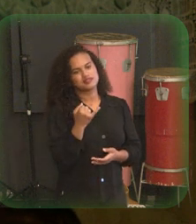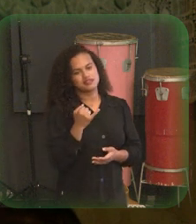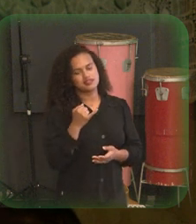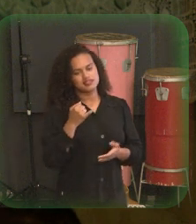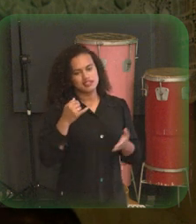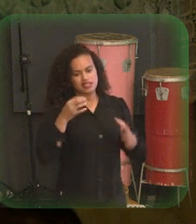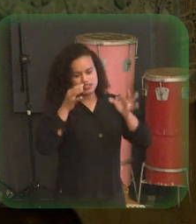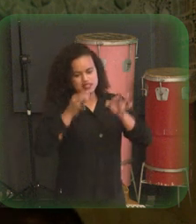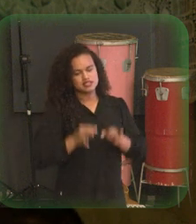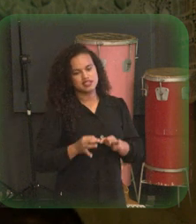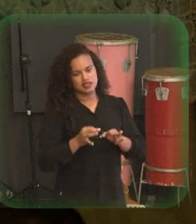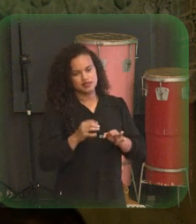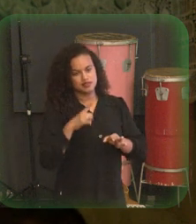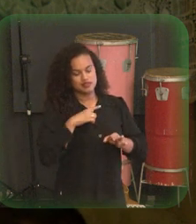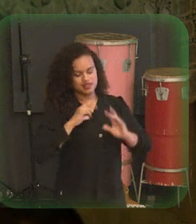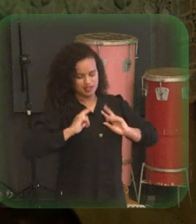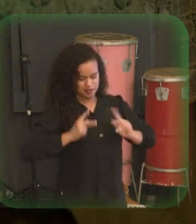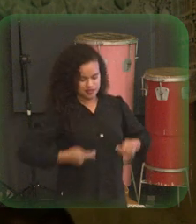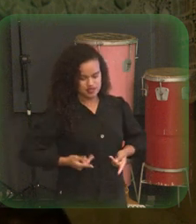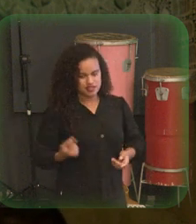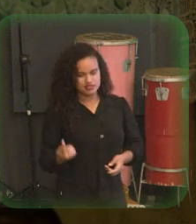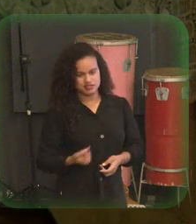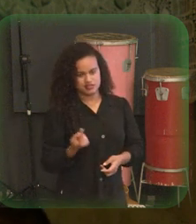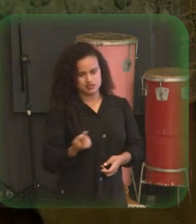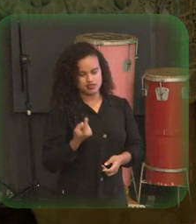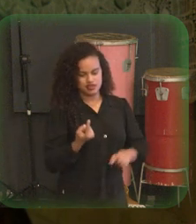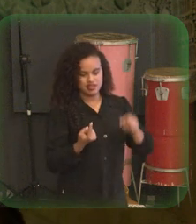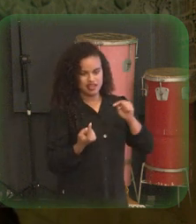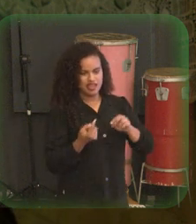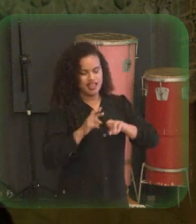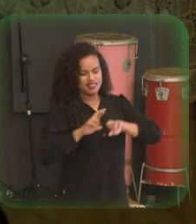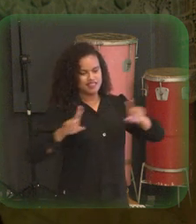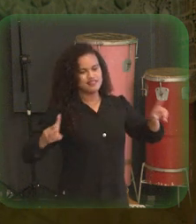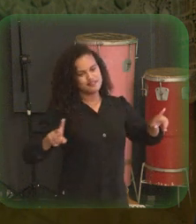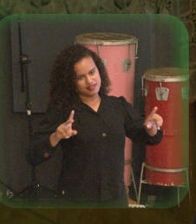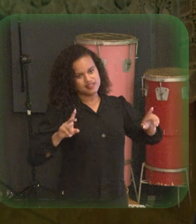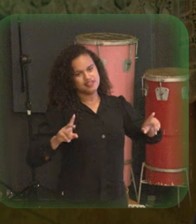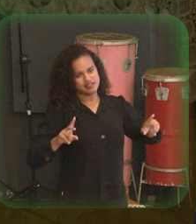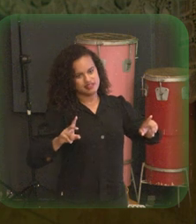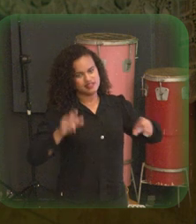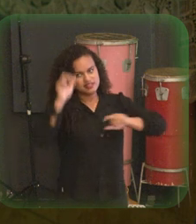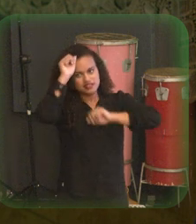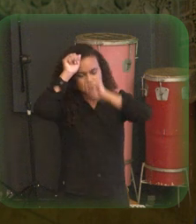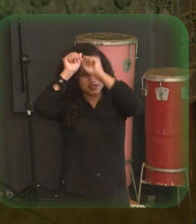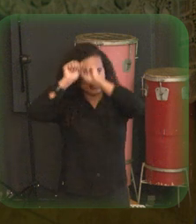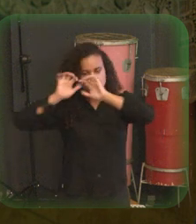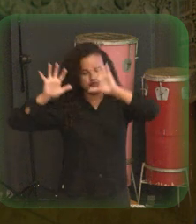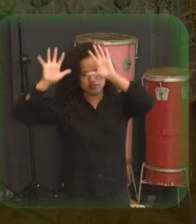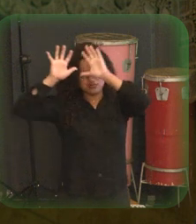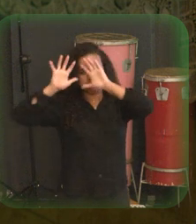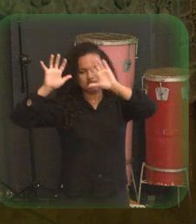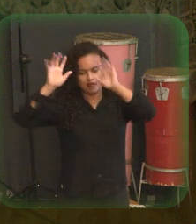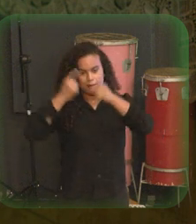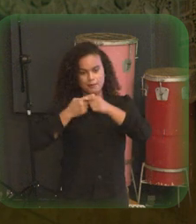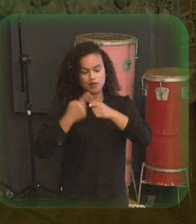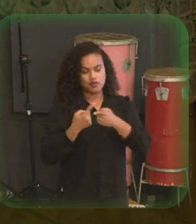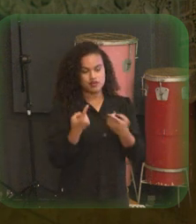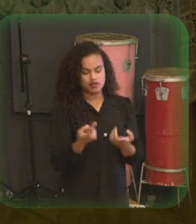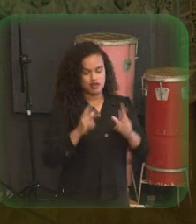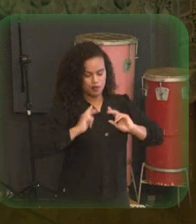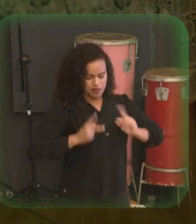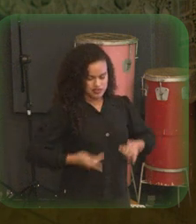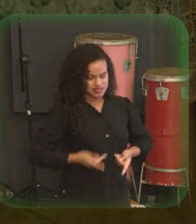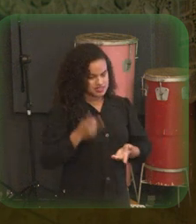E não existe humanidade isolada. E essa é a diferença, dizem algumas cosmovisões para ele. Porque a humanidade, ela é